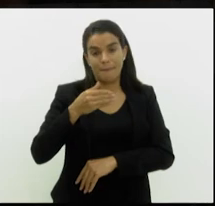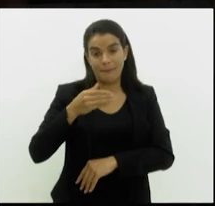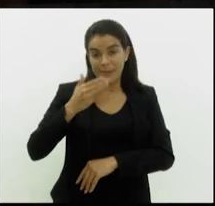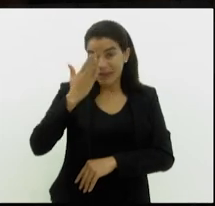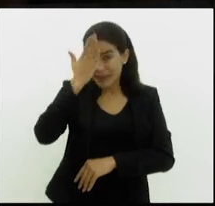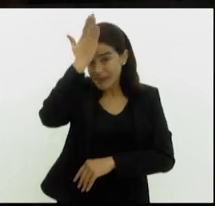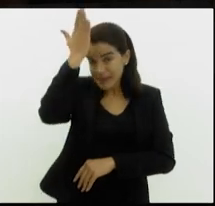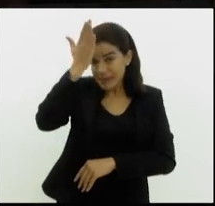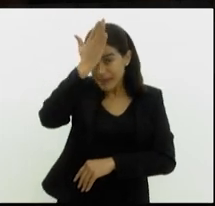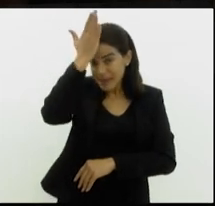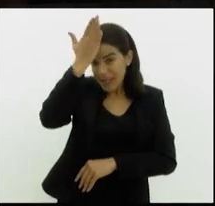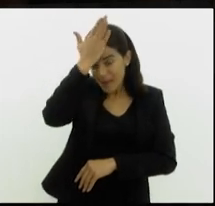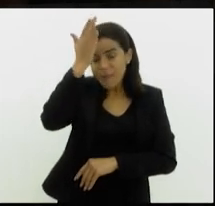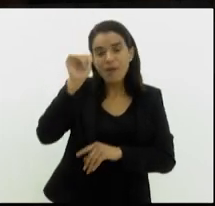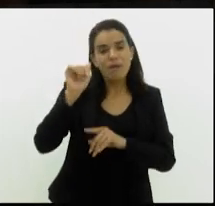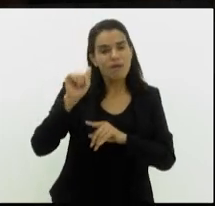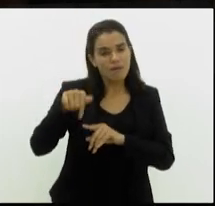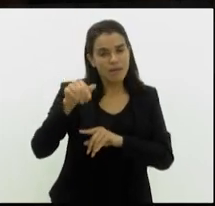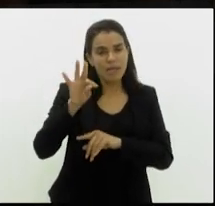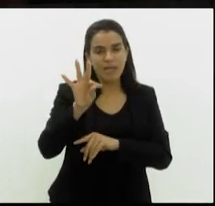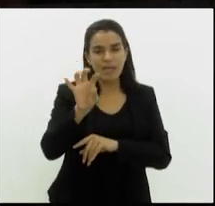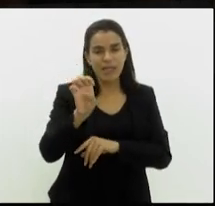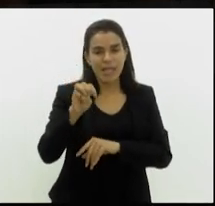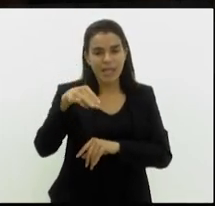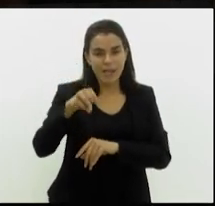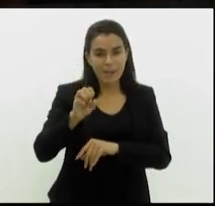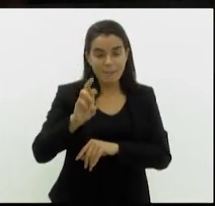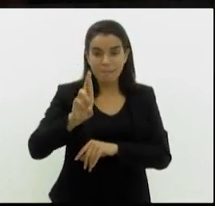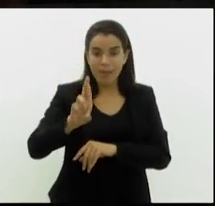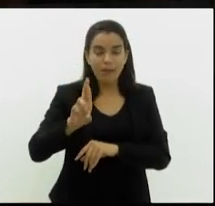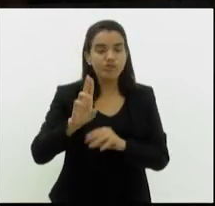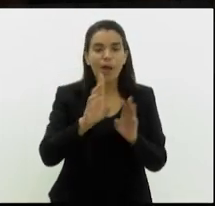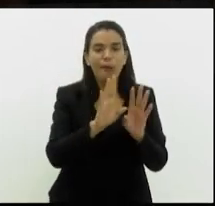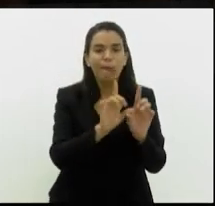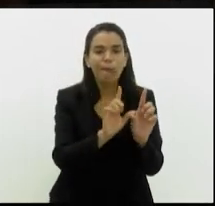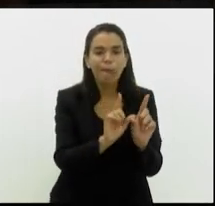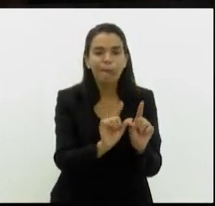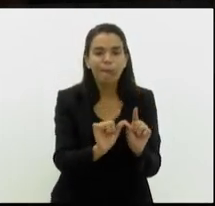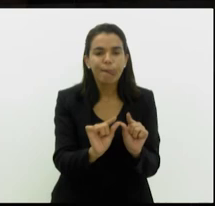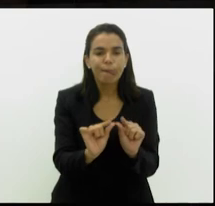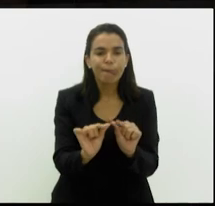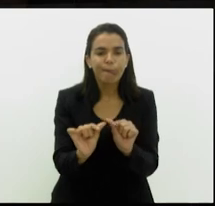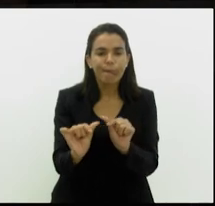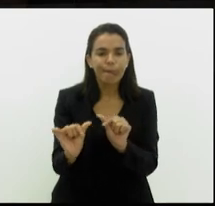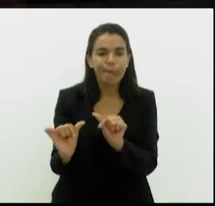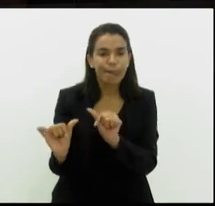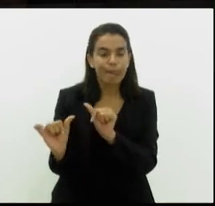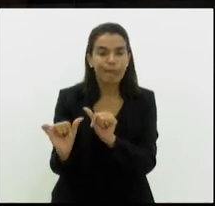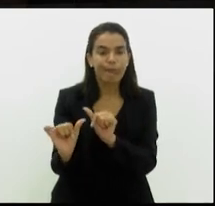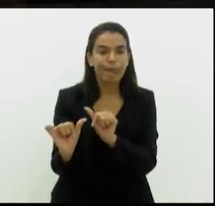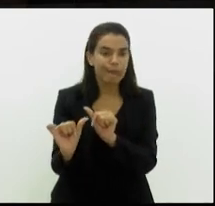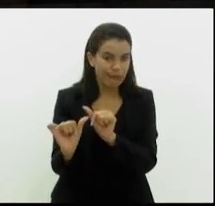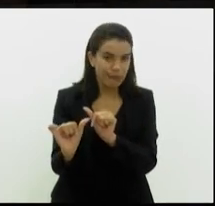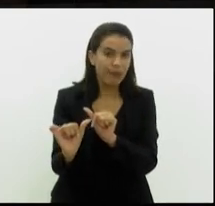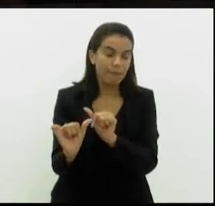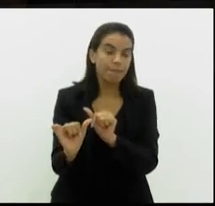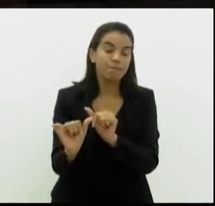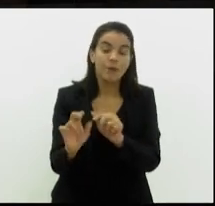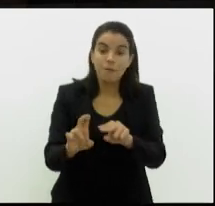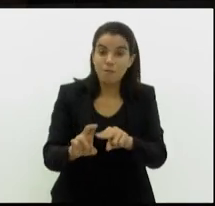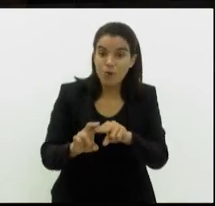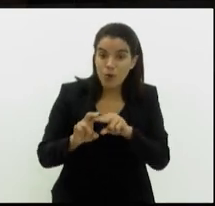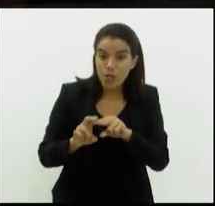Temer, ele vinha sendo desidratado. Tanto é que